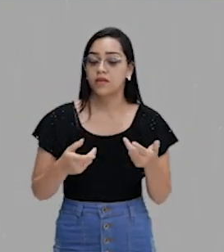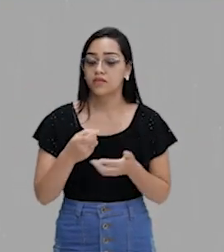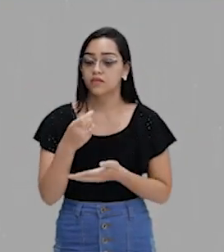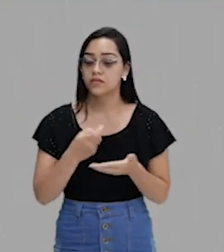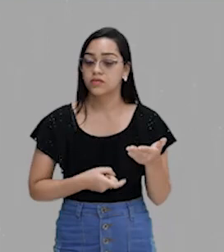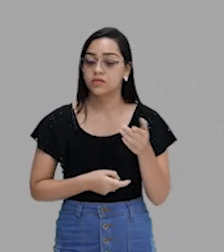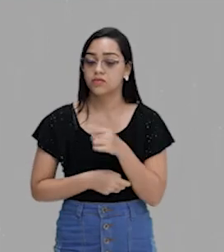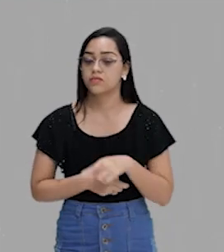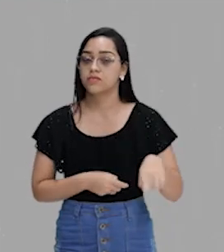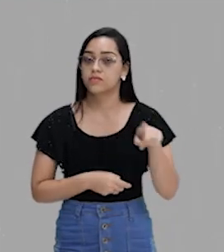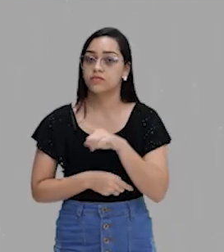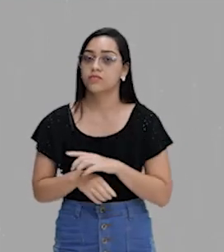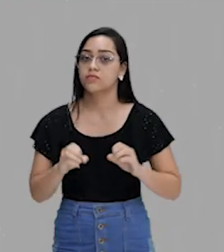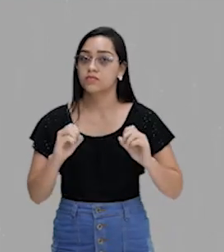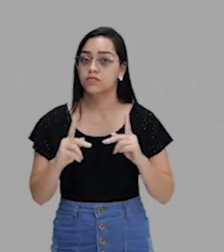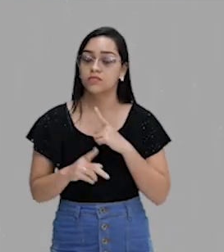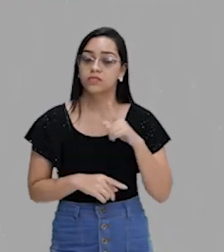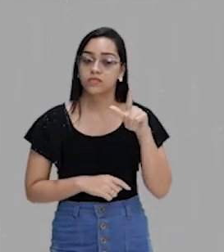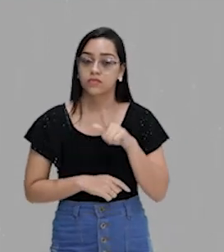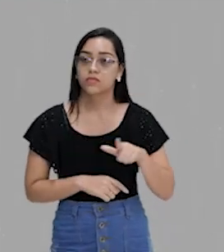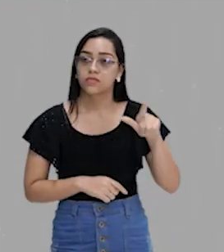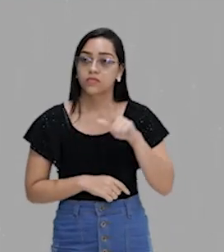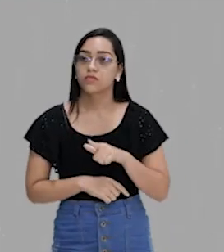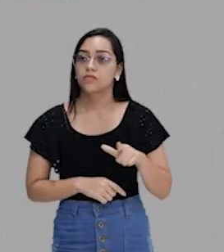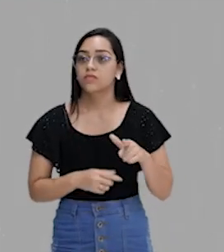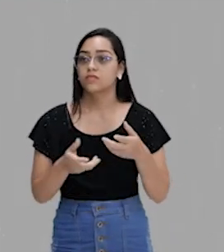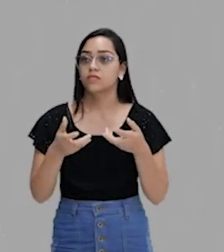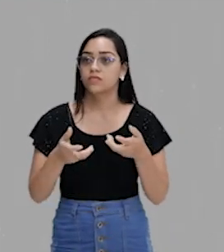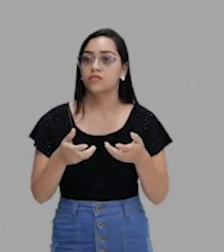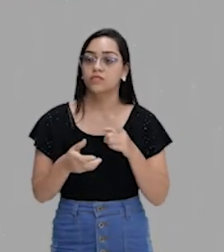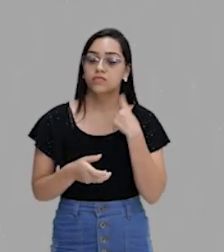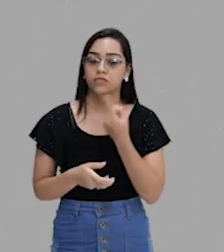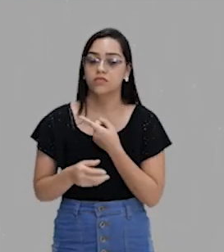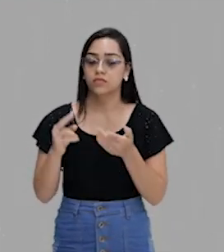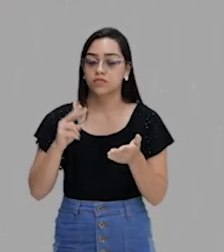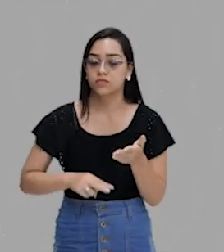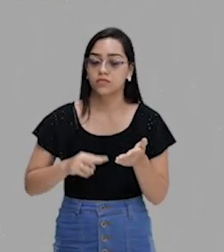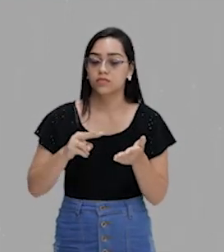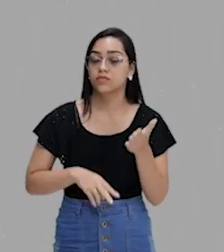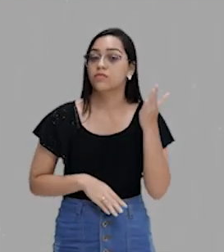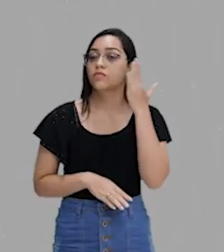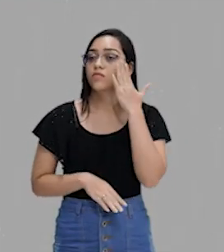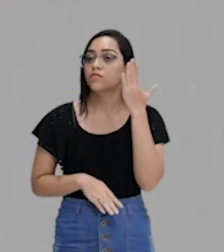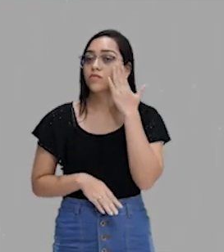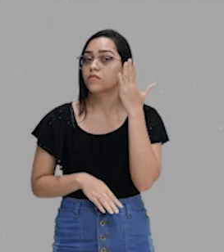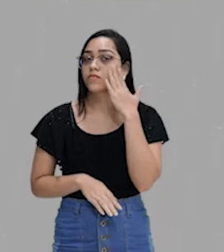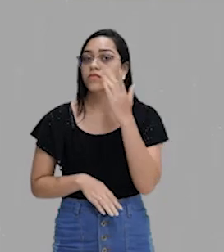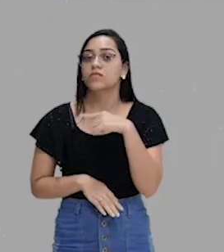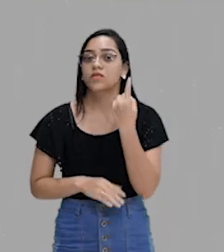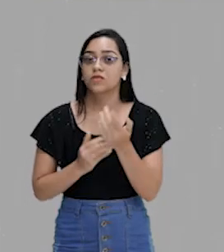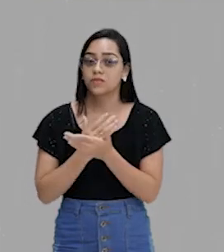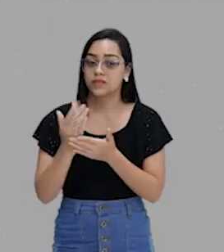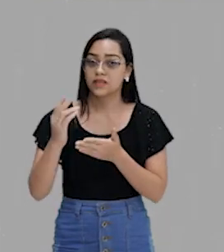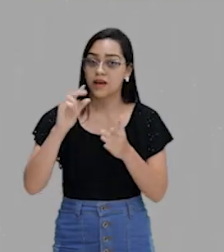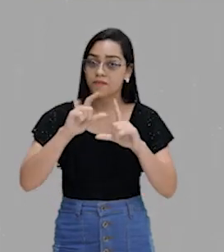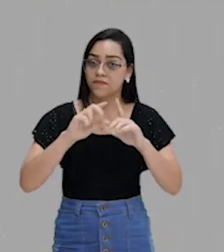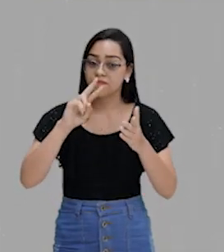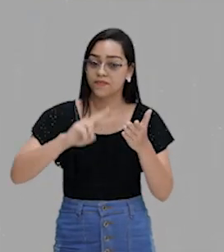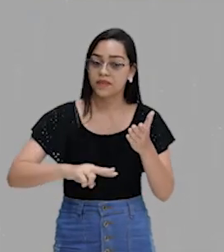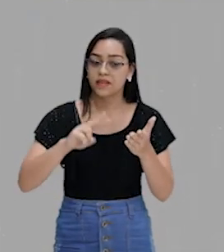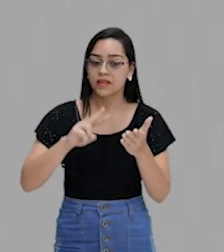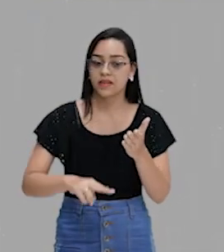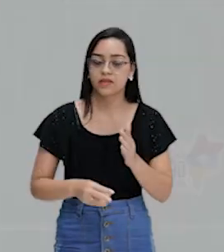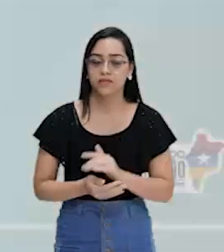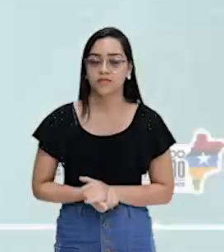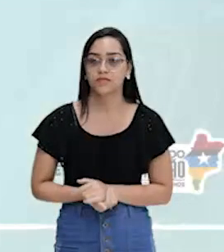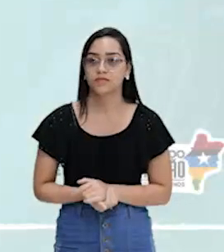smartphone, seu computador. Você sabe, né? Literatura exige de nós leitura e entendimento. Então, nós vamos começar lendo.